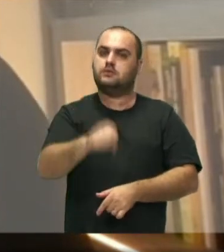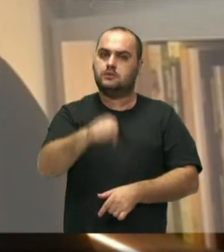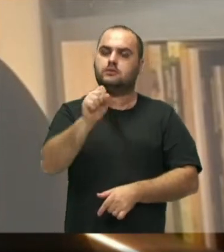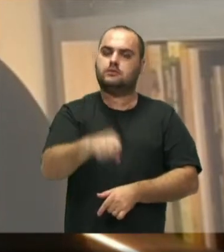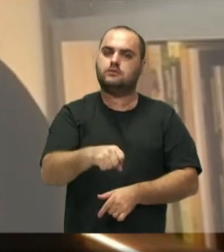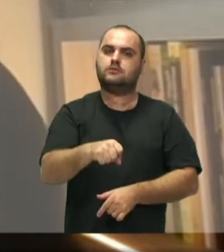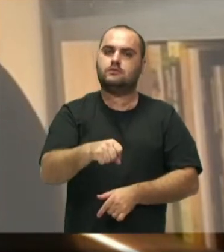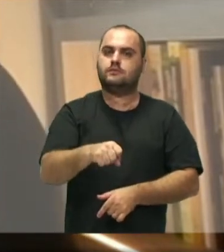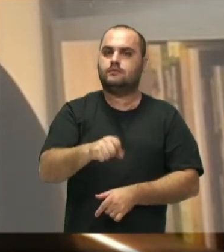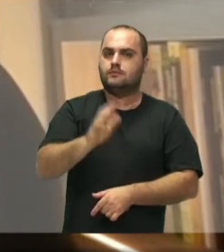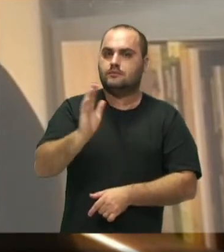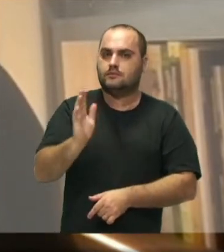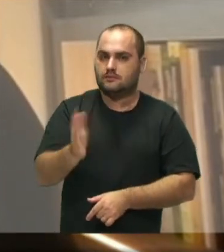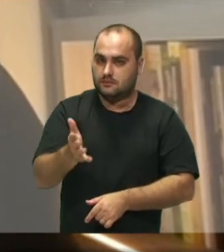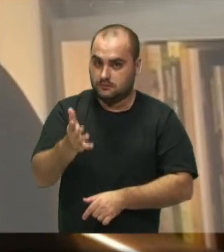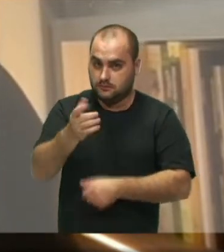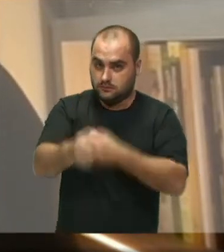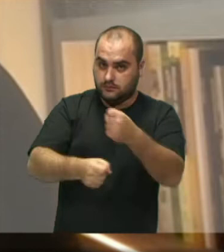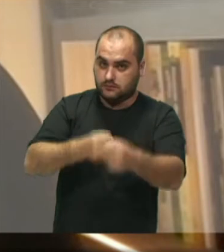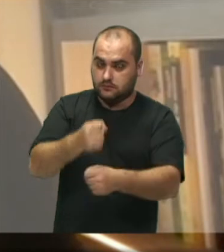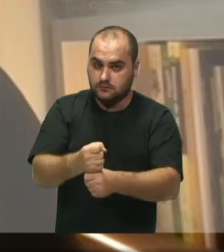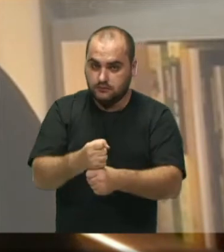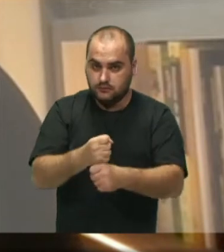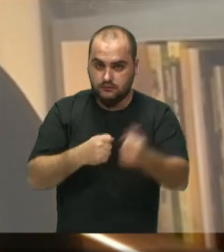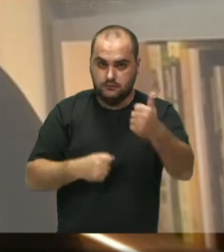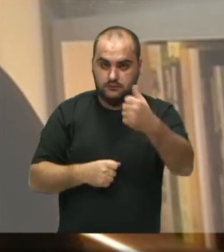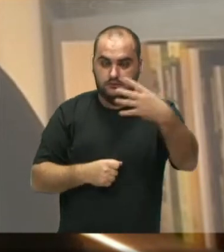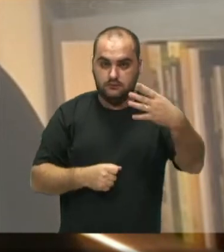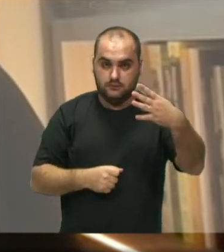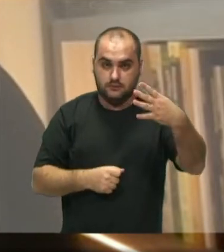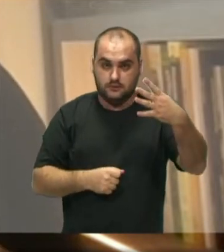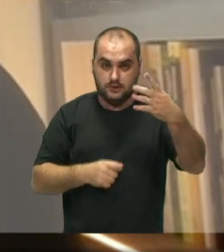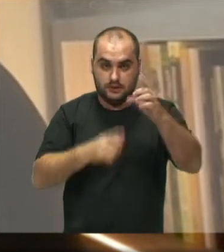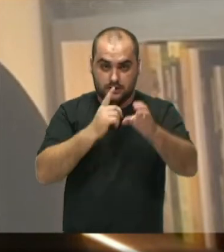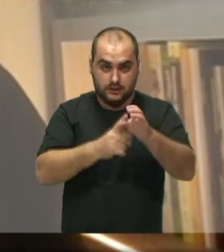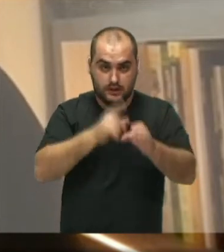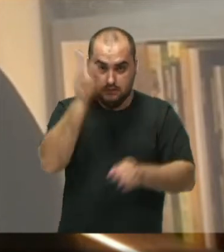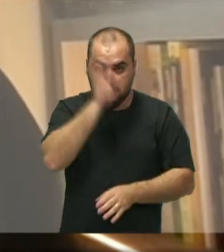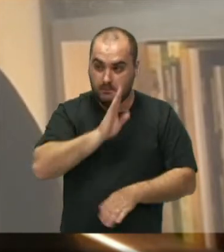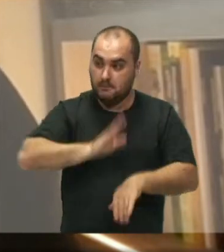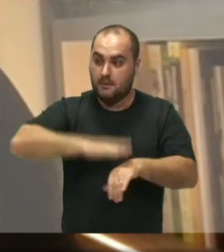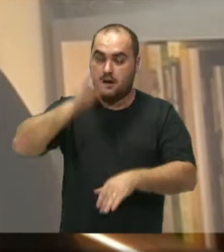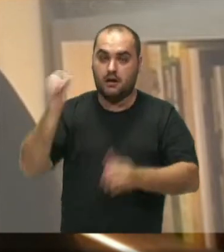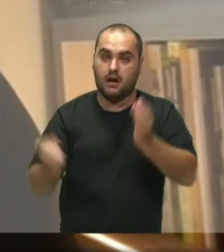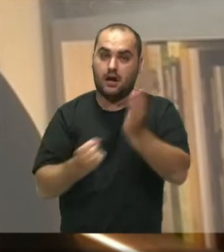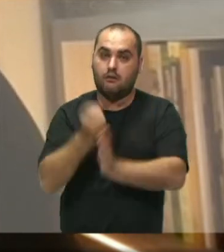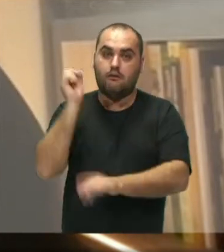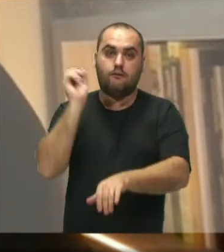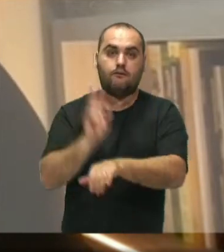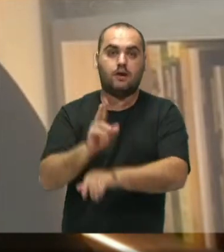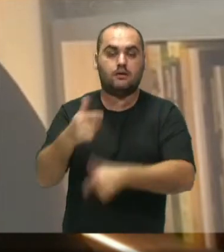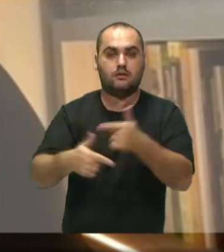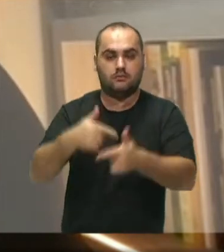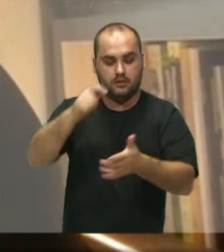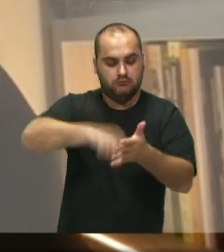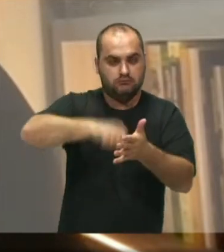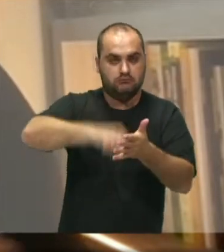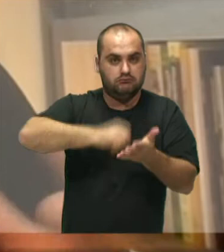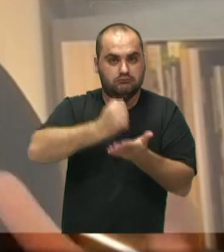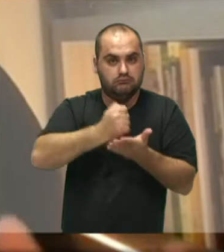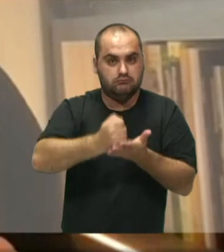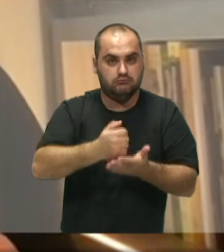é nós fomos no ano passado a 14ª cidade do Brasil que mais gerou emprego com carteira assinada é